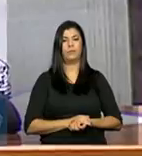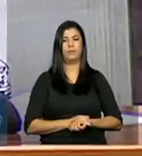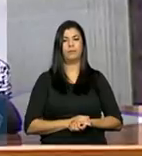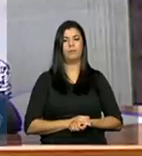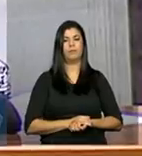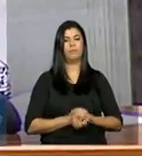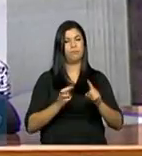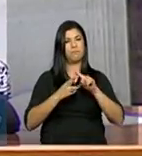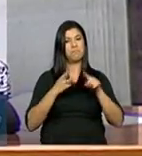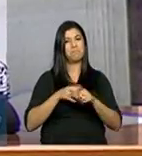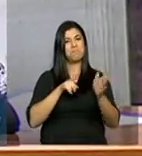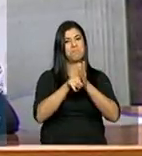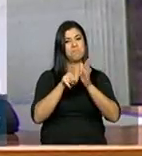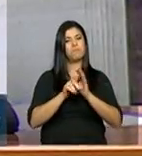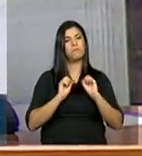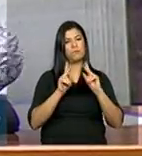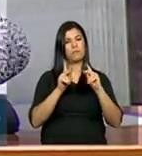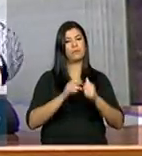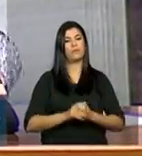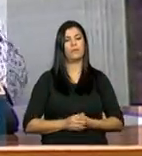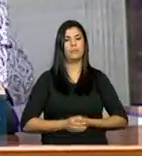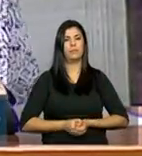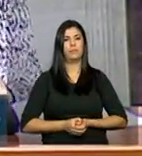São essas 3 perguntas.